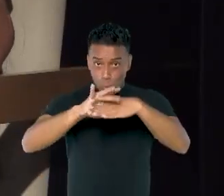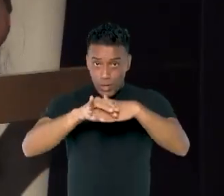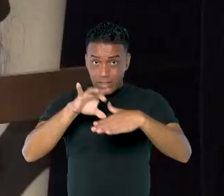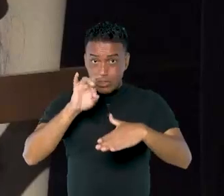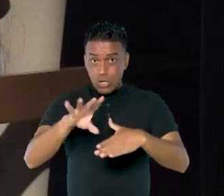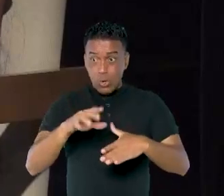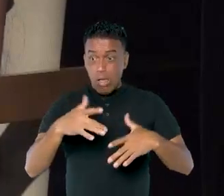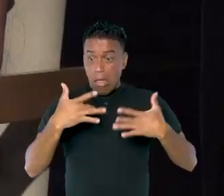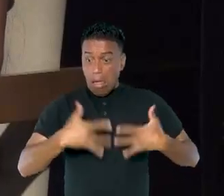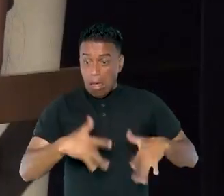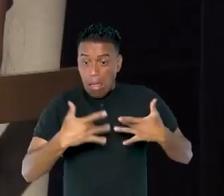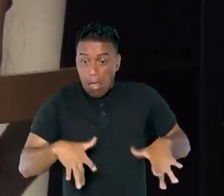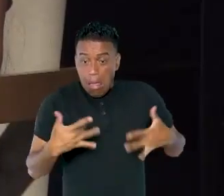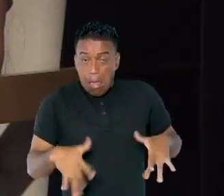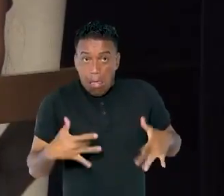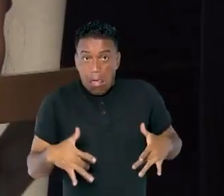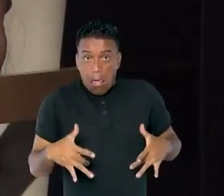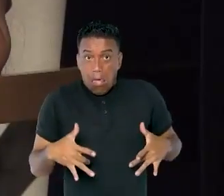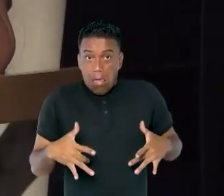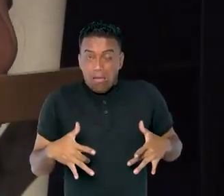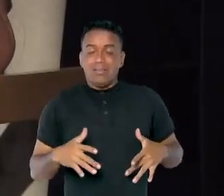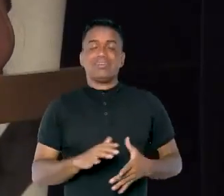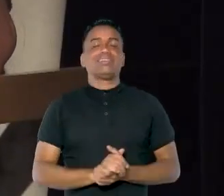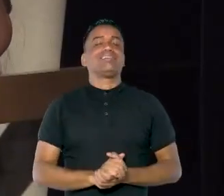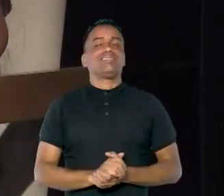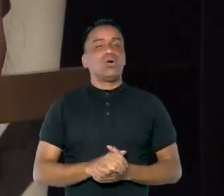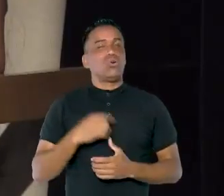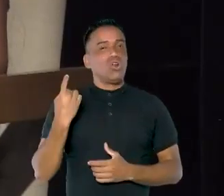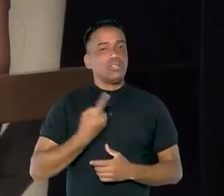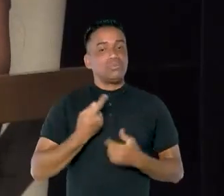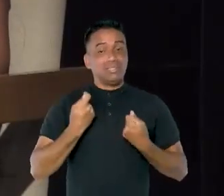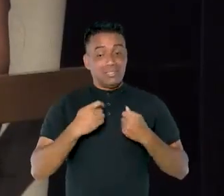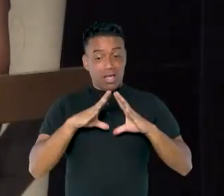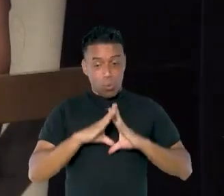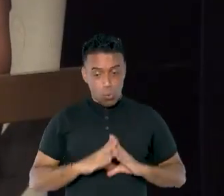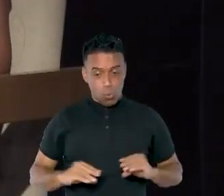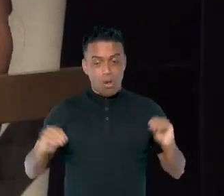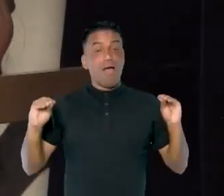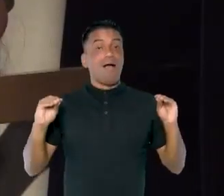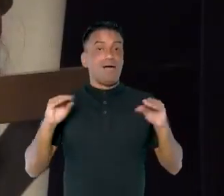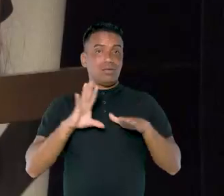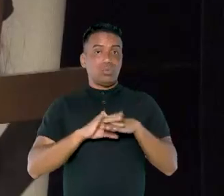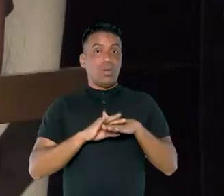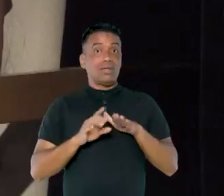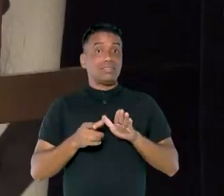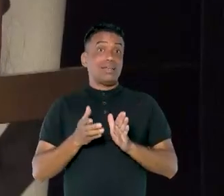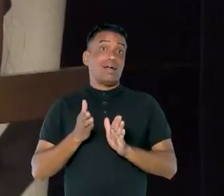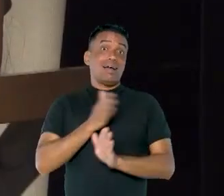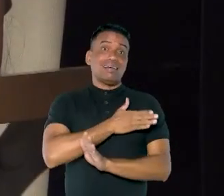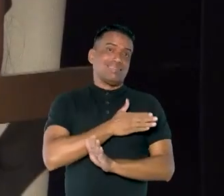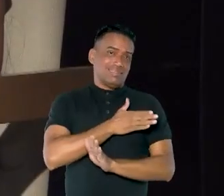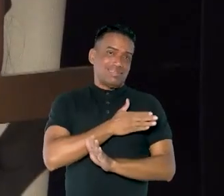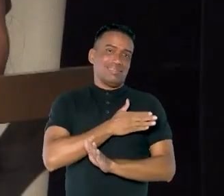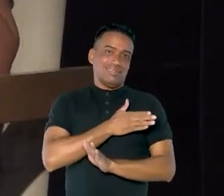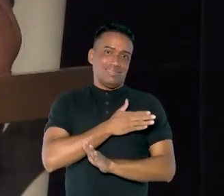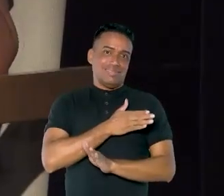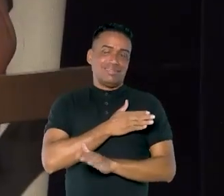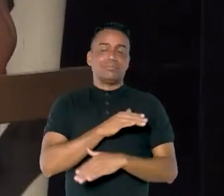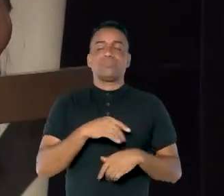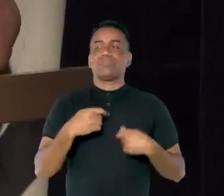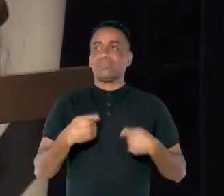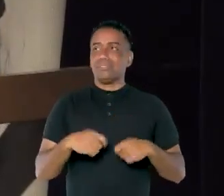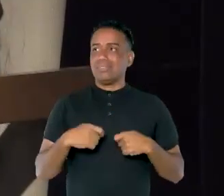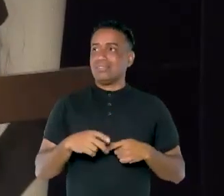está com dor no corpo, né? Então a gente tem que curar essa doença antes de ficar doente, né? A gente tem que